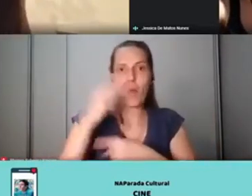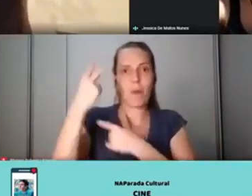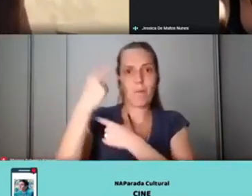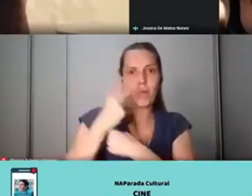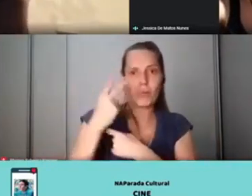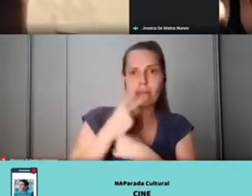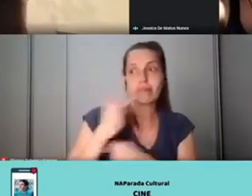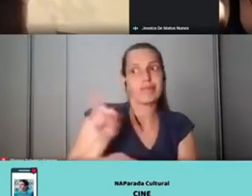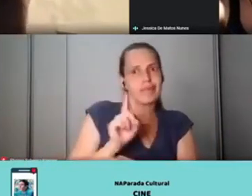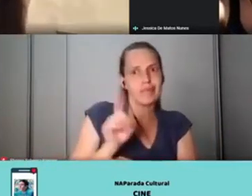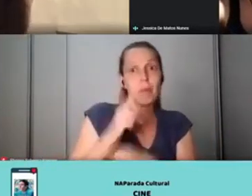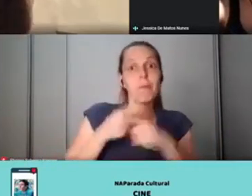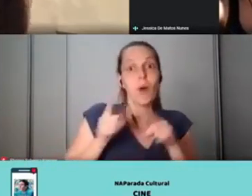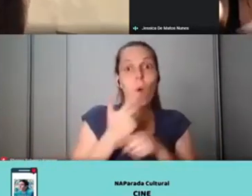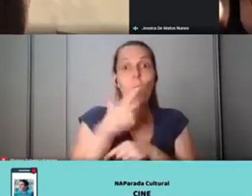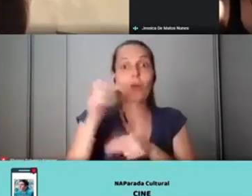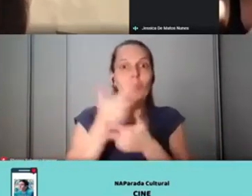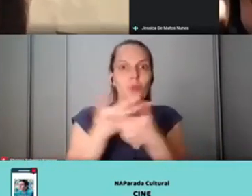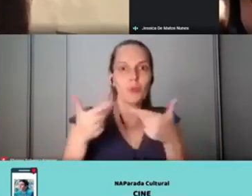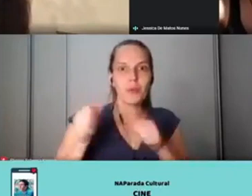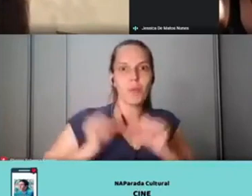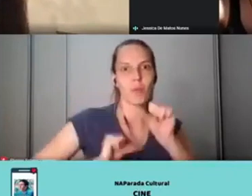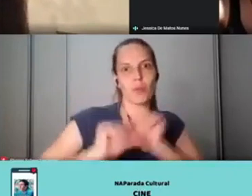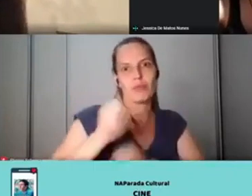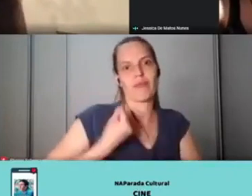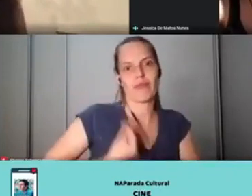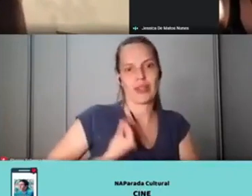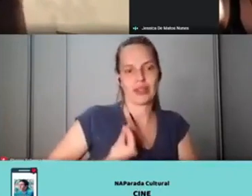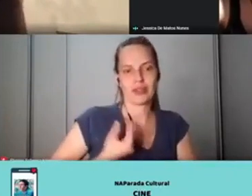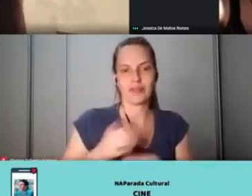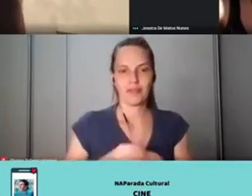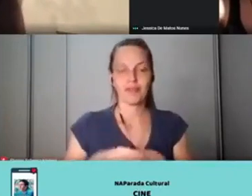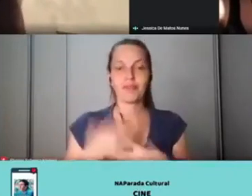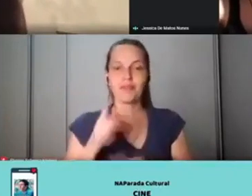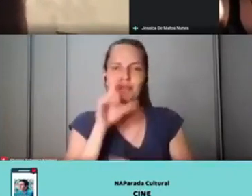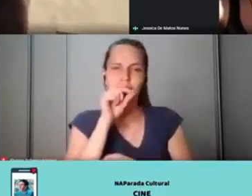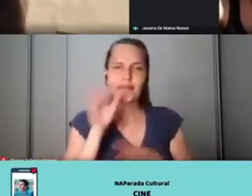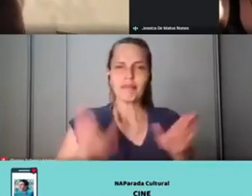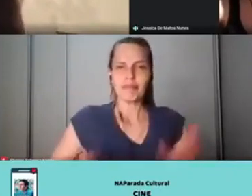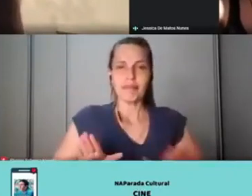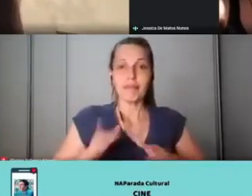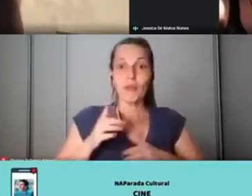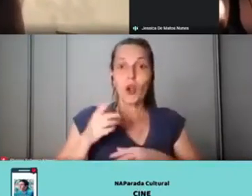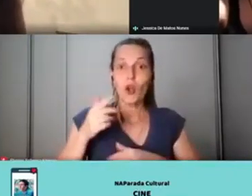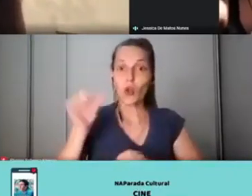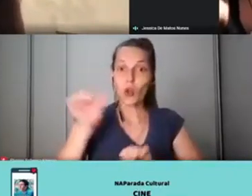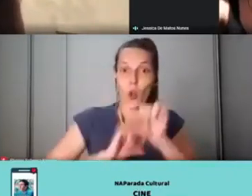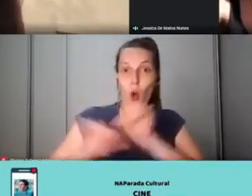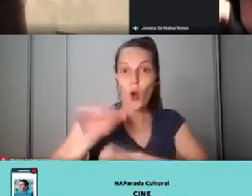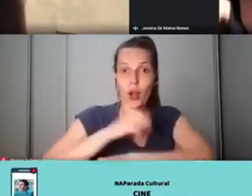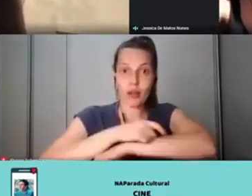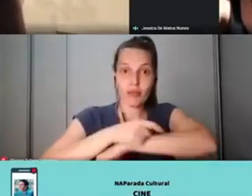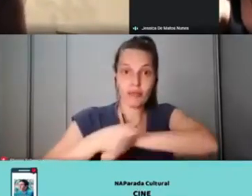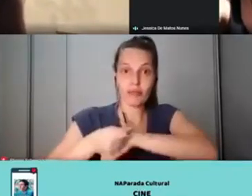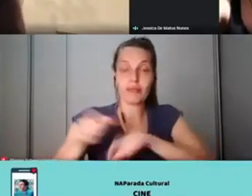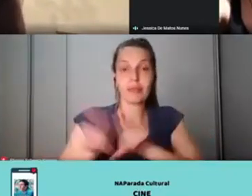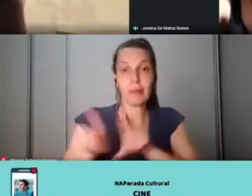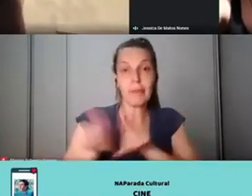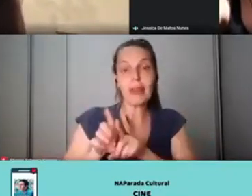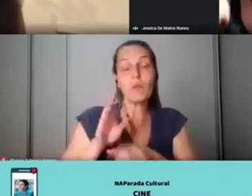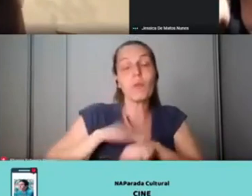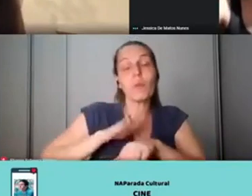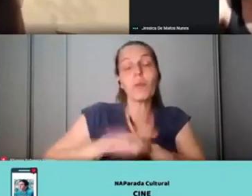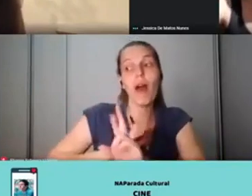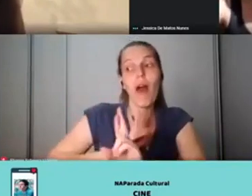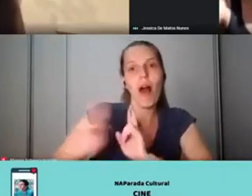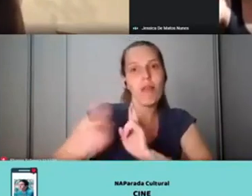ele fala do pinguim, o pinguim troca a pena quando se relaciona com outro pinguim, né? Quer dizer, uhum, quando consegue algo muito importante que ele quer,